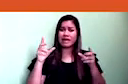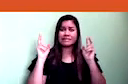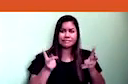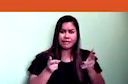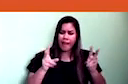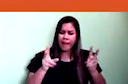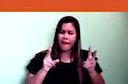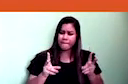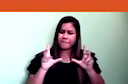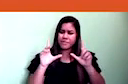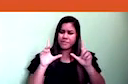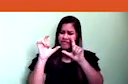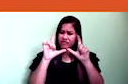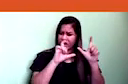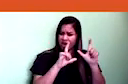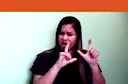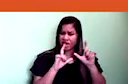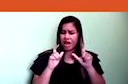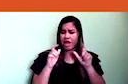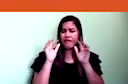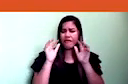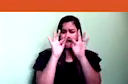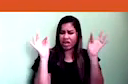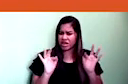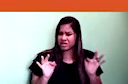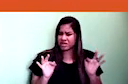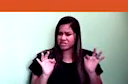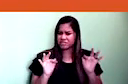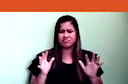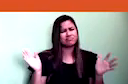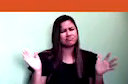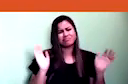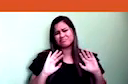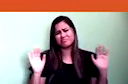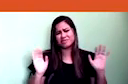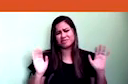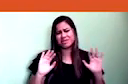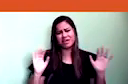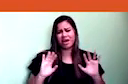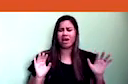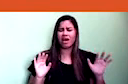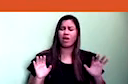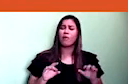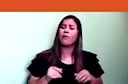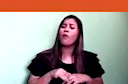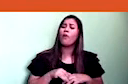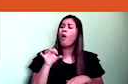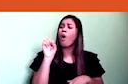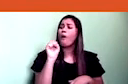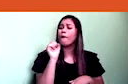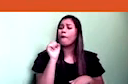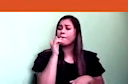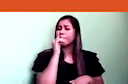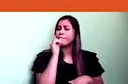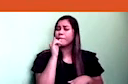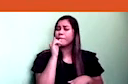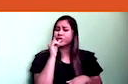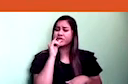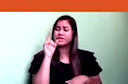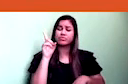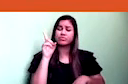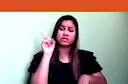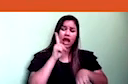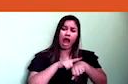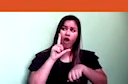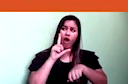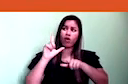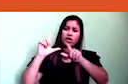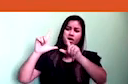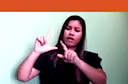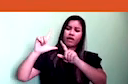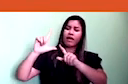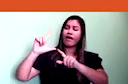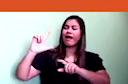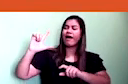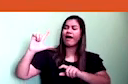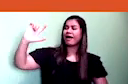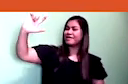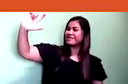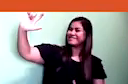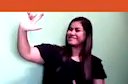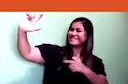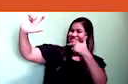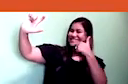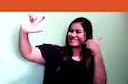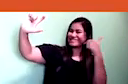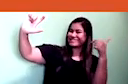numa foto, de fato ela estava feliz, mas aquilo não é uma constante, ela também usa uma senoide de altos e baixos, a gente precisa